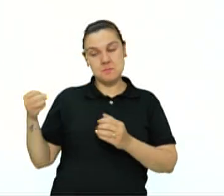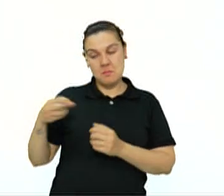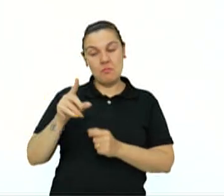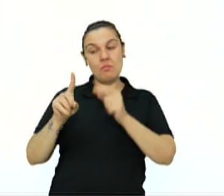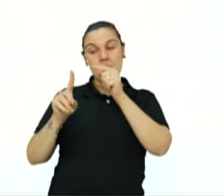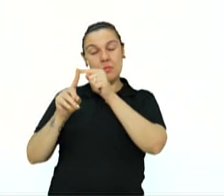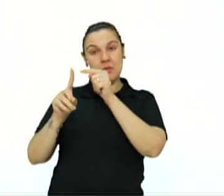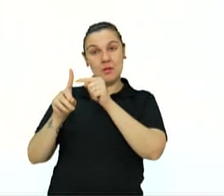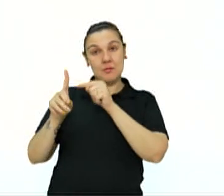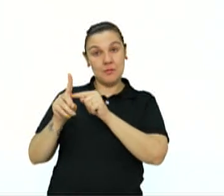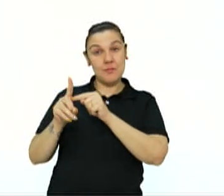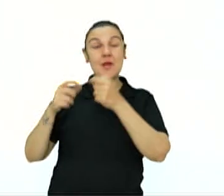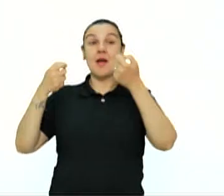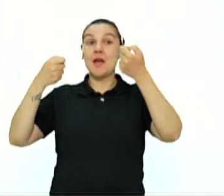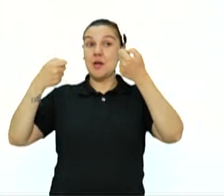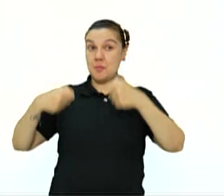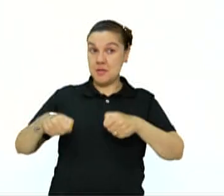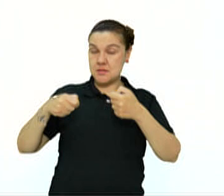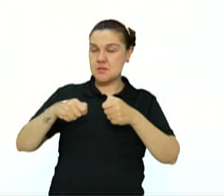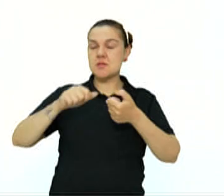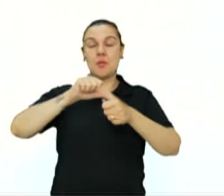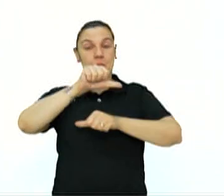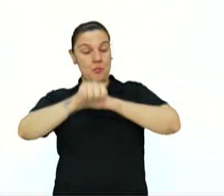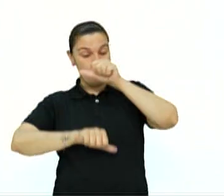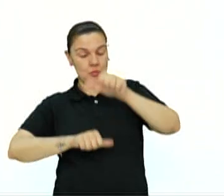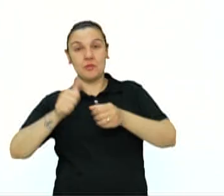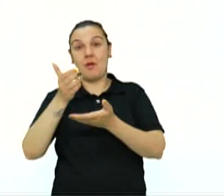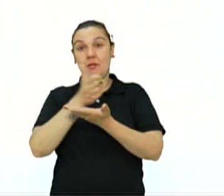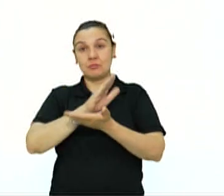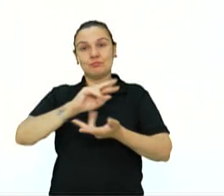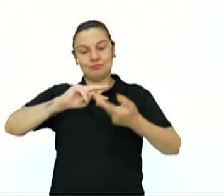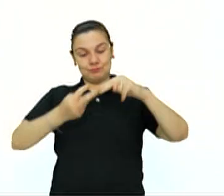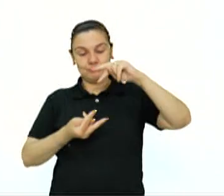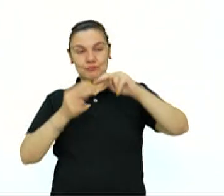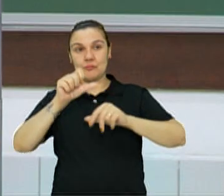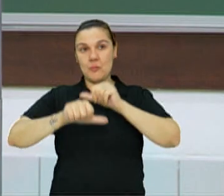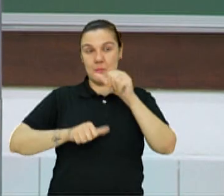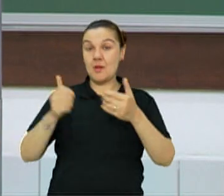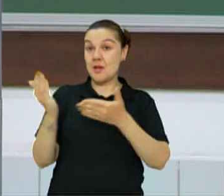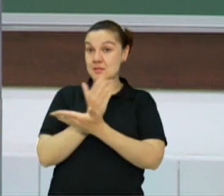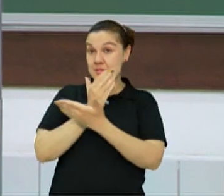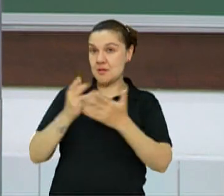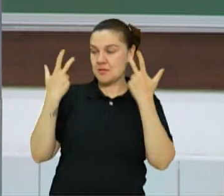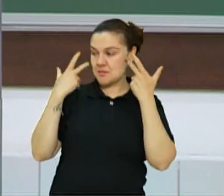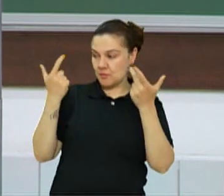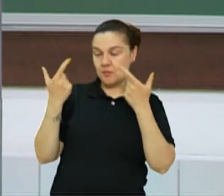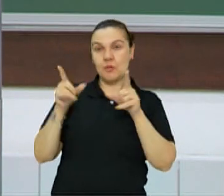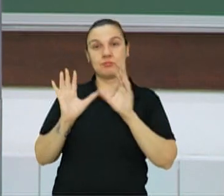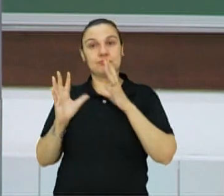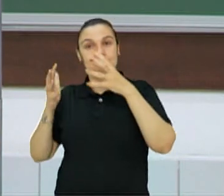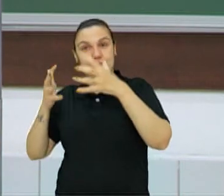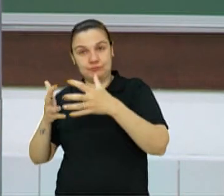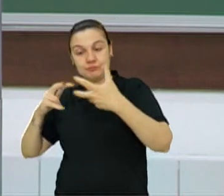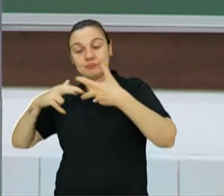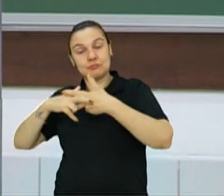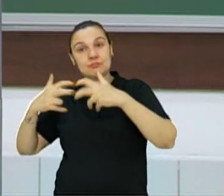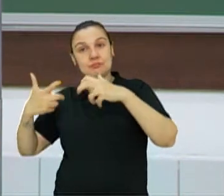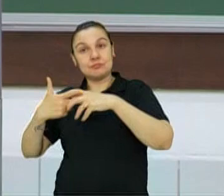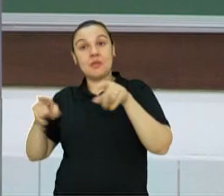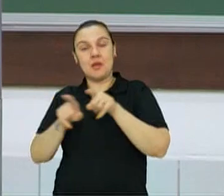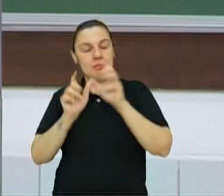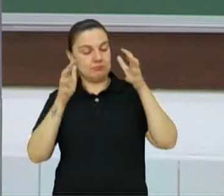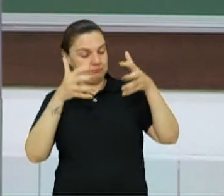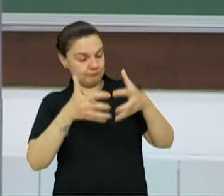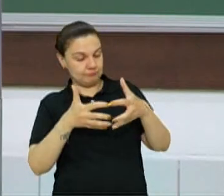para uma especiação, nós precisamos mutação ou variabilidade genética, seleção natural, isolamento reprodutivo e